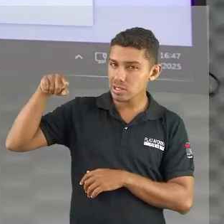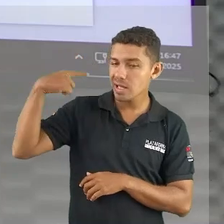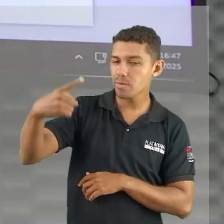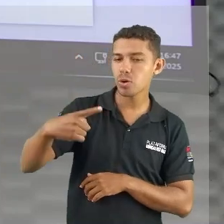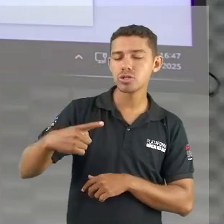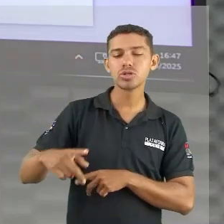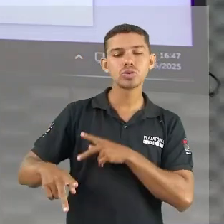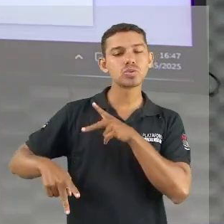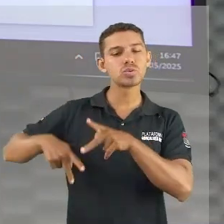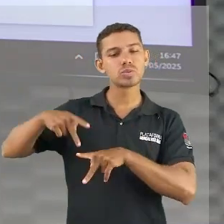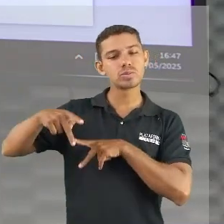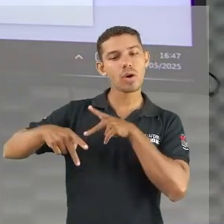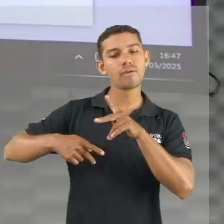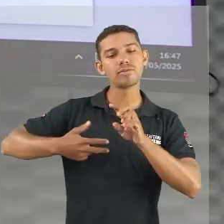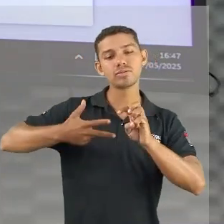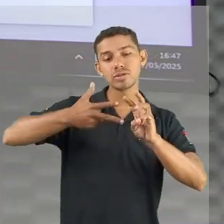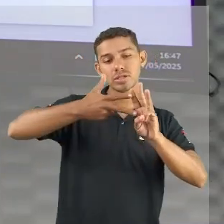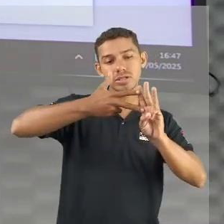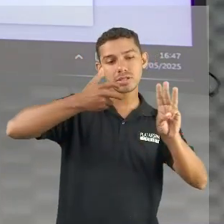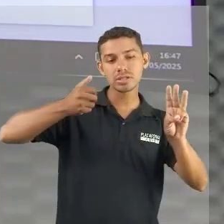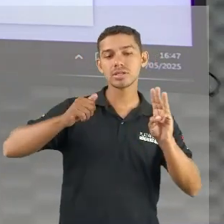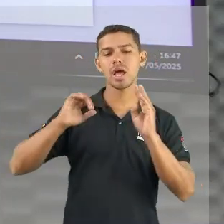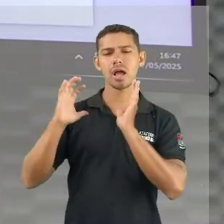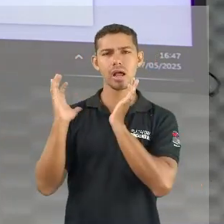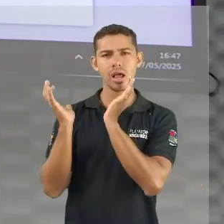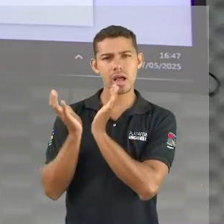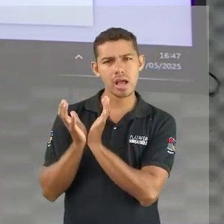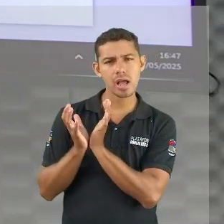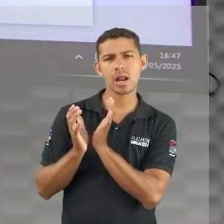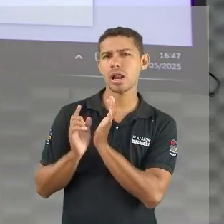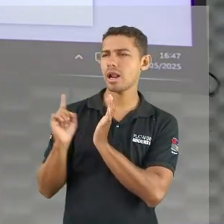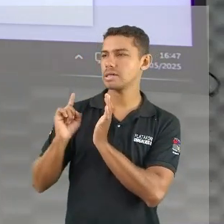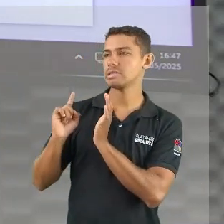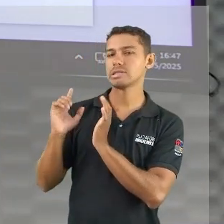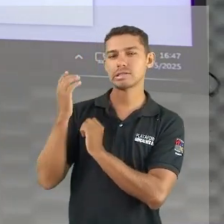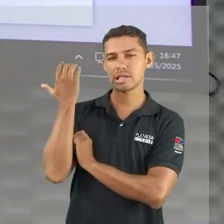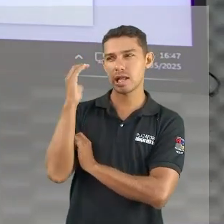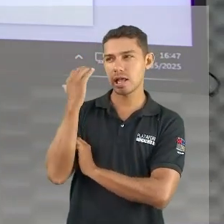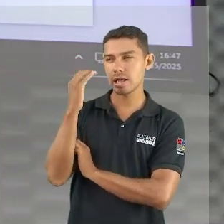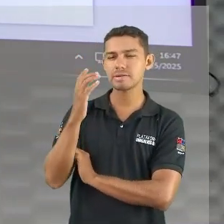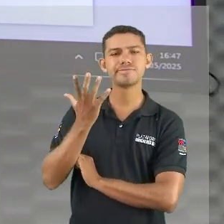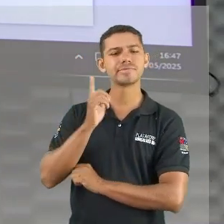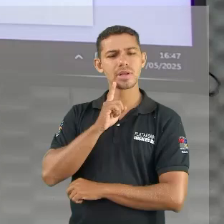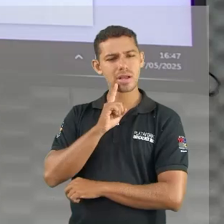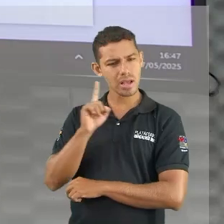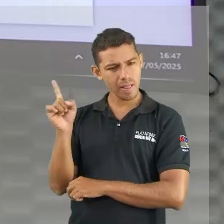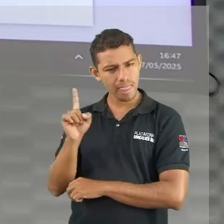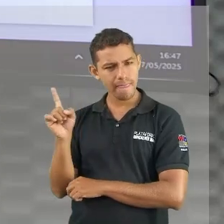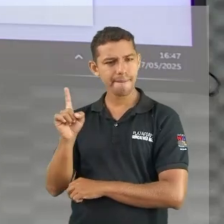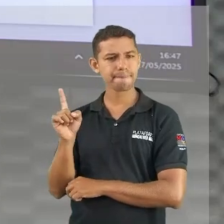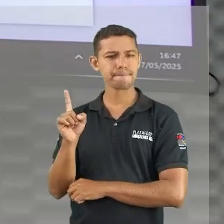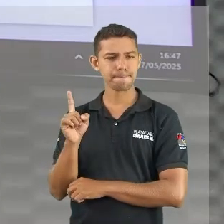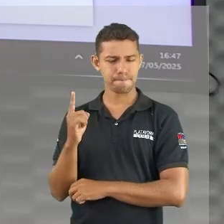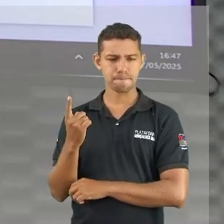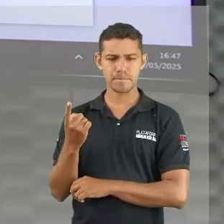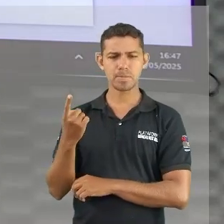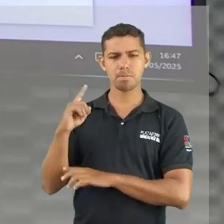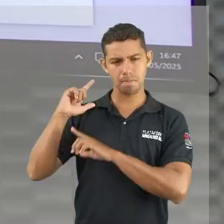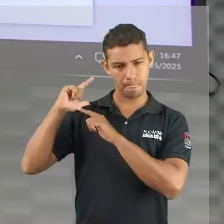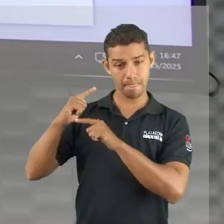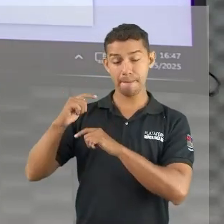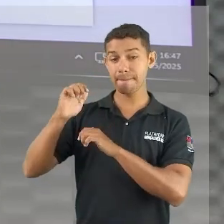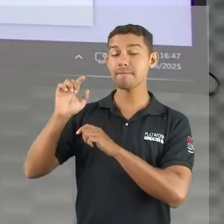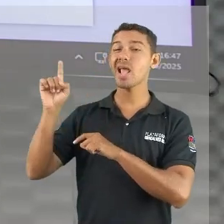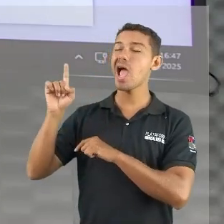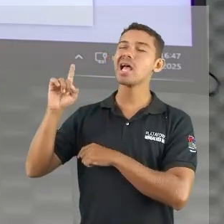indígenas, né? E aqui a gente está falando dessa ciência clássica, tradicional, que a gente conhece, que tem raízes muito fincadas na